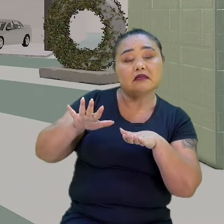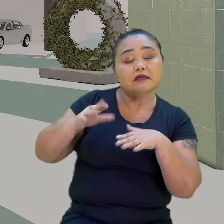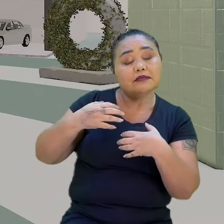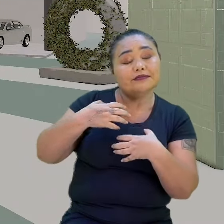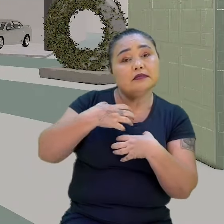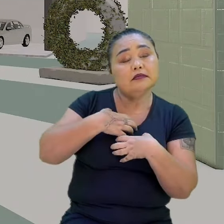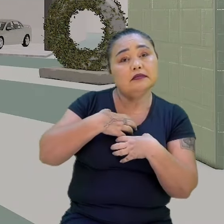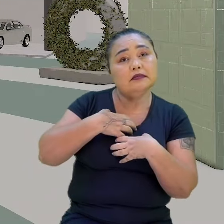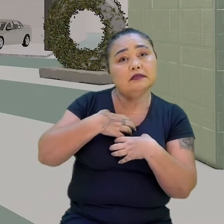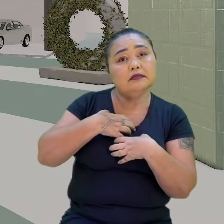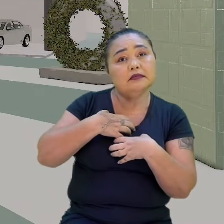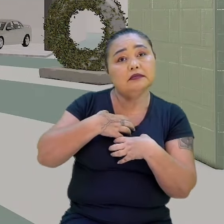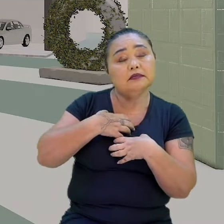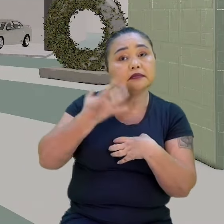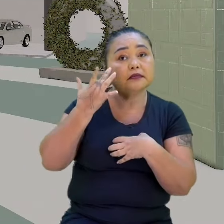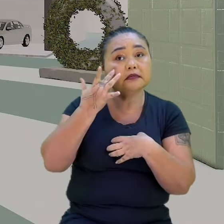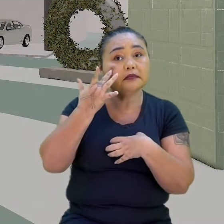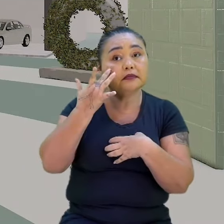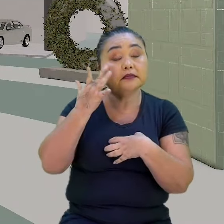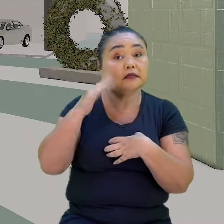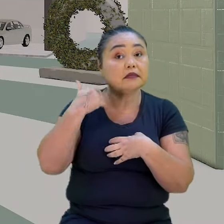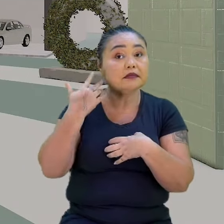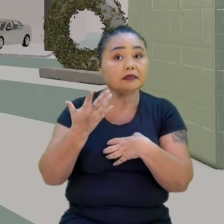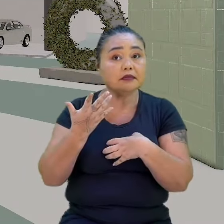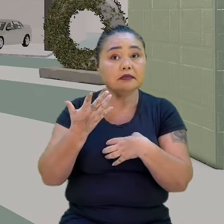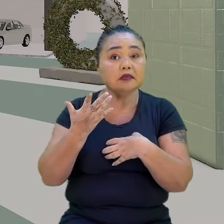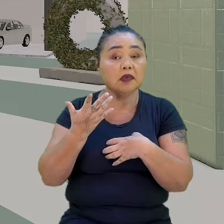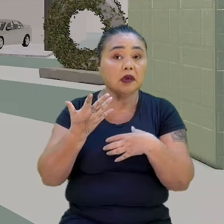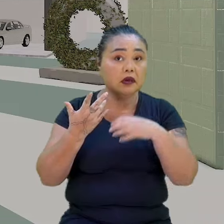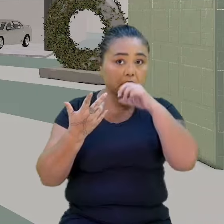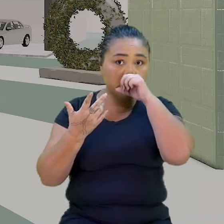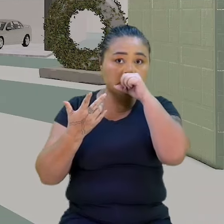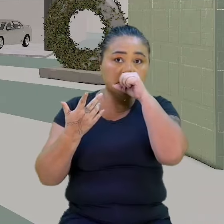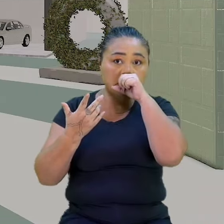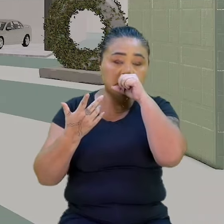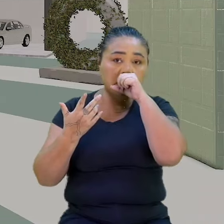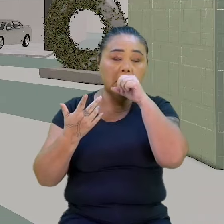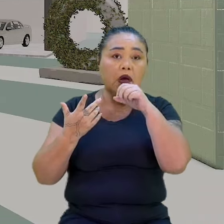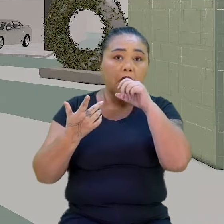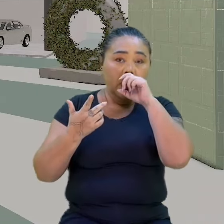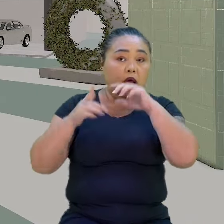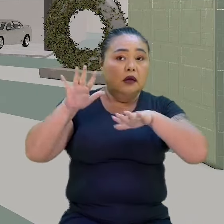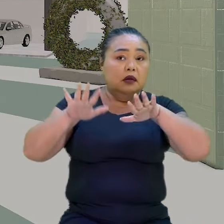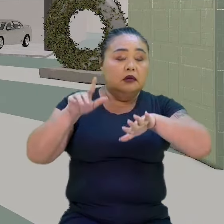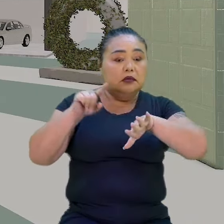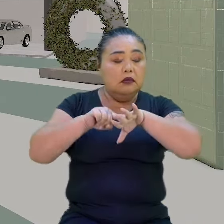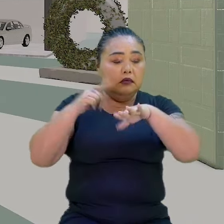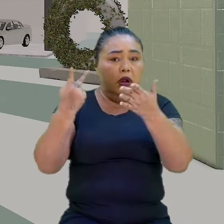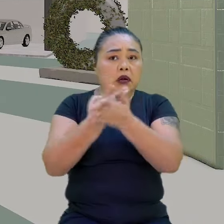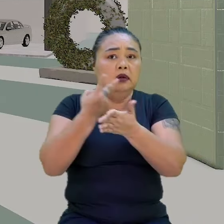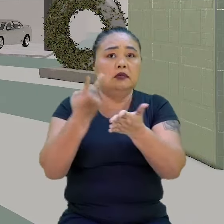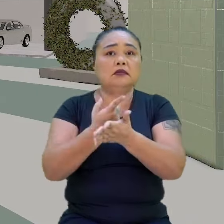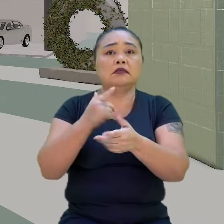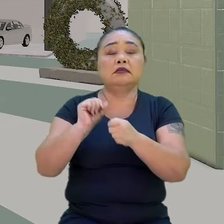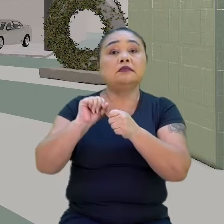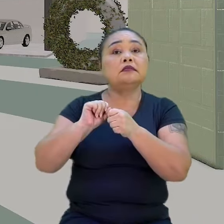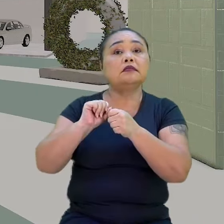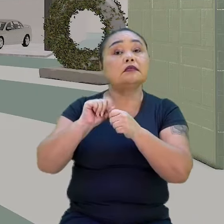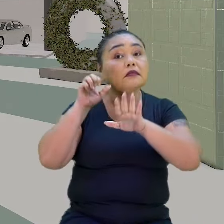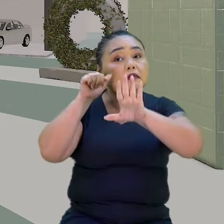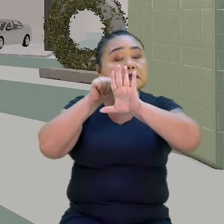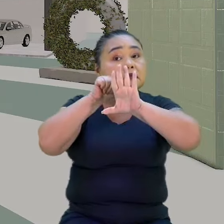Assim não sabemos qual nem quando mas a qualquer momento podemos estar batendo na porta aí